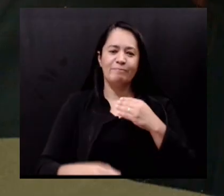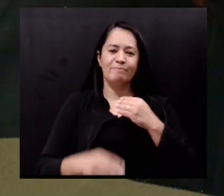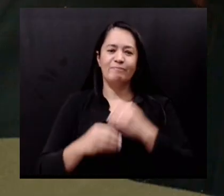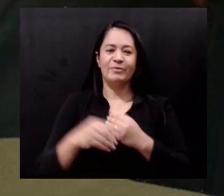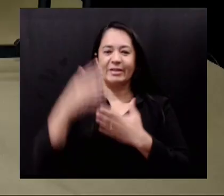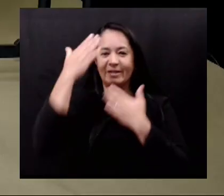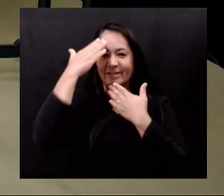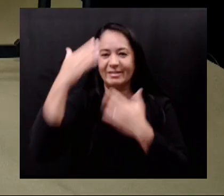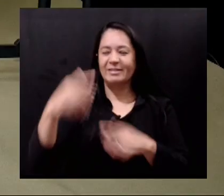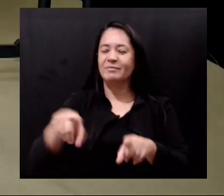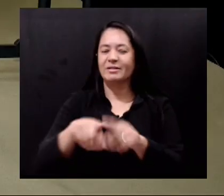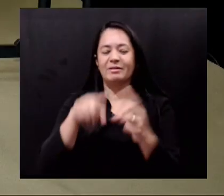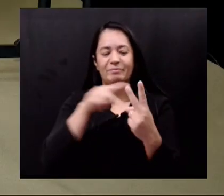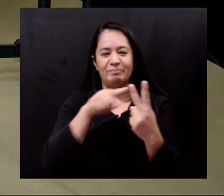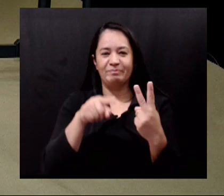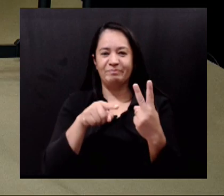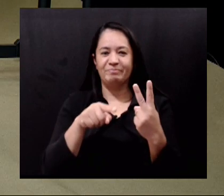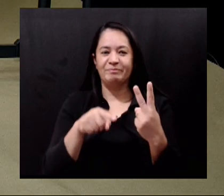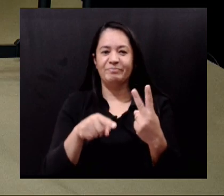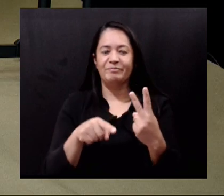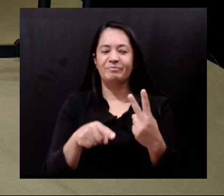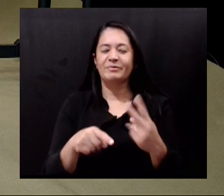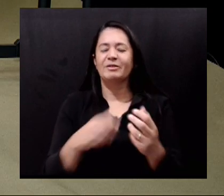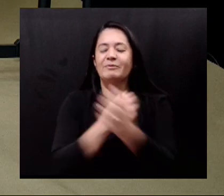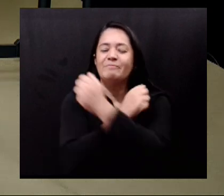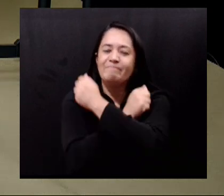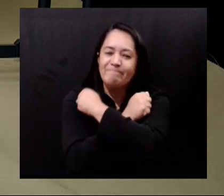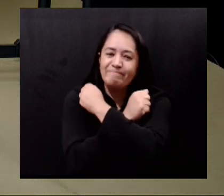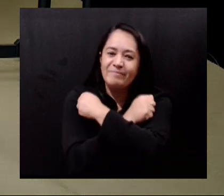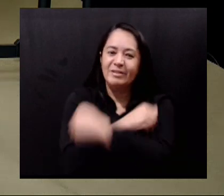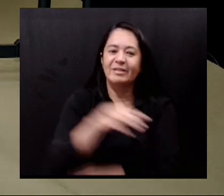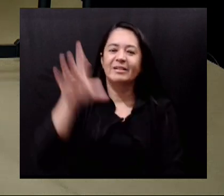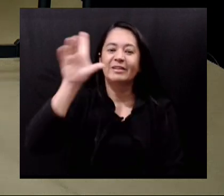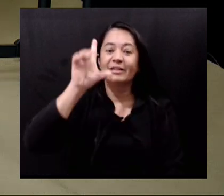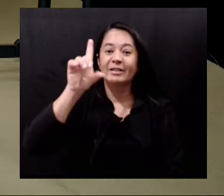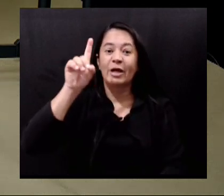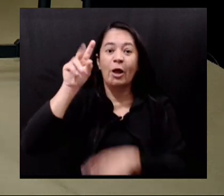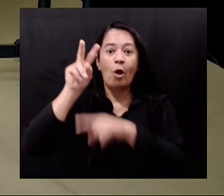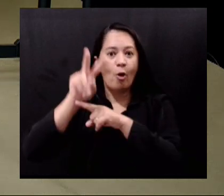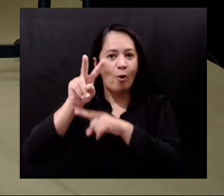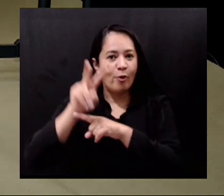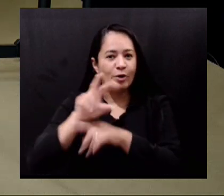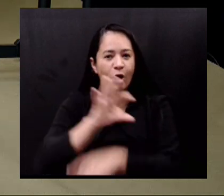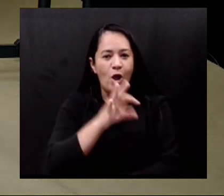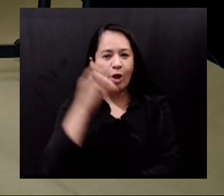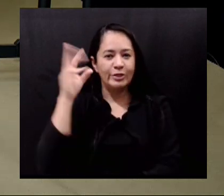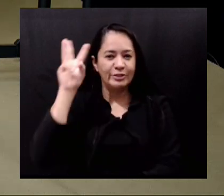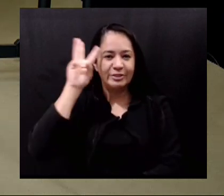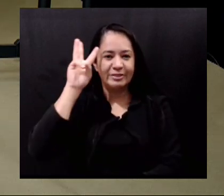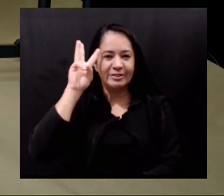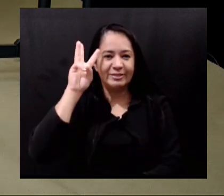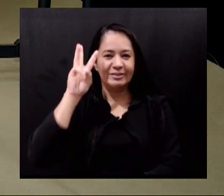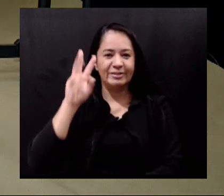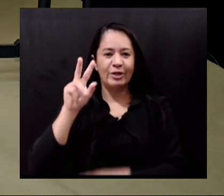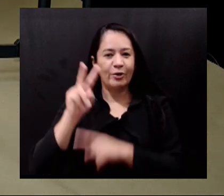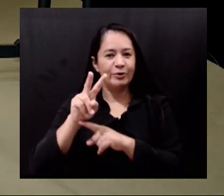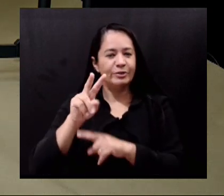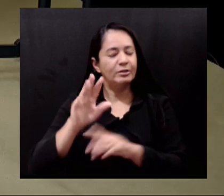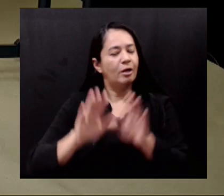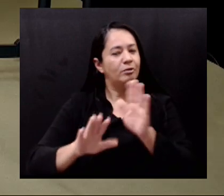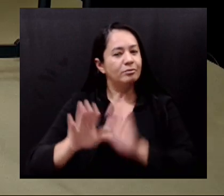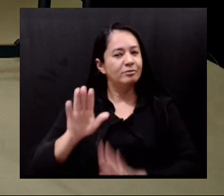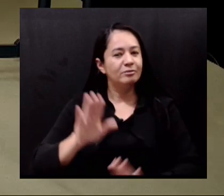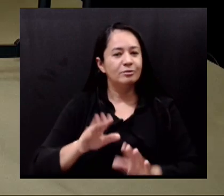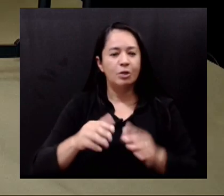convidadas e um grande abraço. Fica com Deus, se cuida, tenha uma ótima terça-feira Cuidado com esse negócio aí de julgamento, de cultura